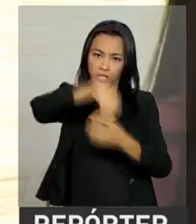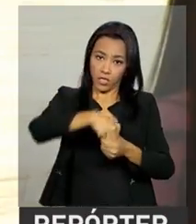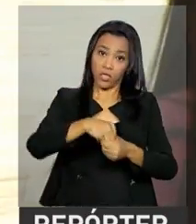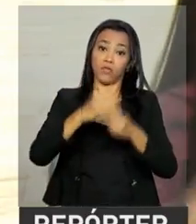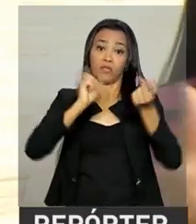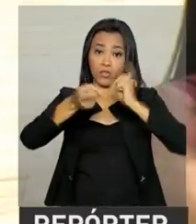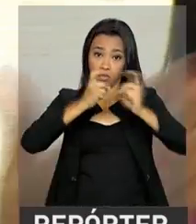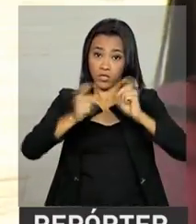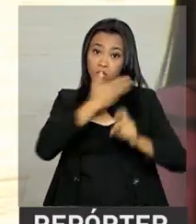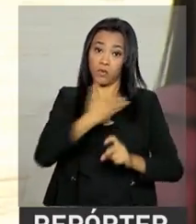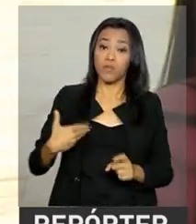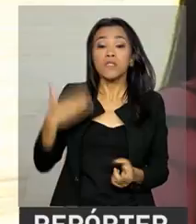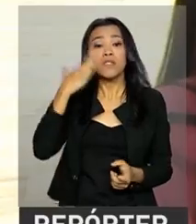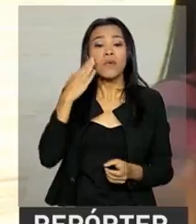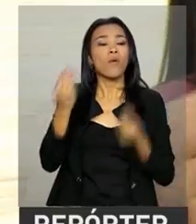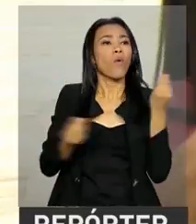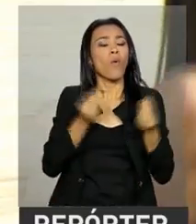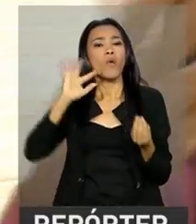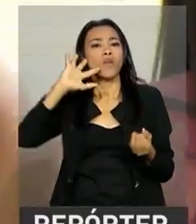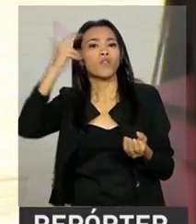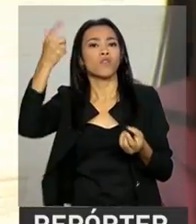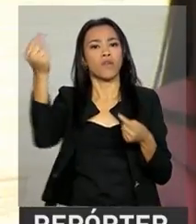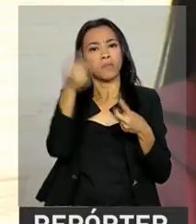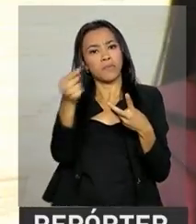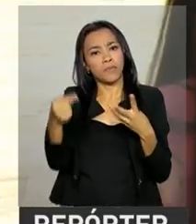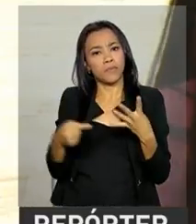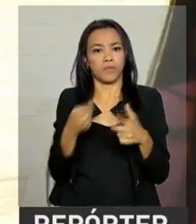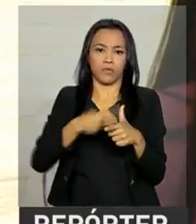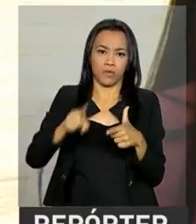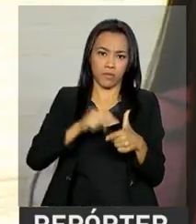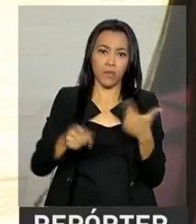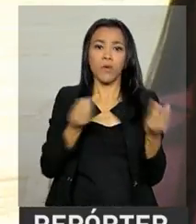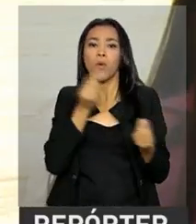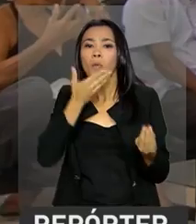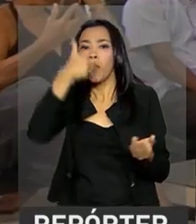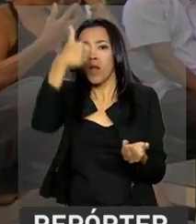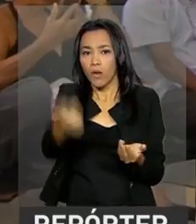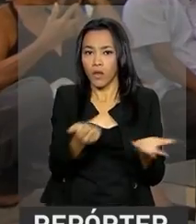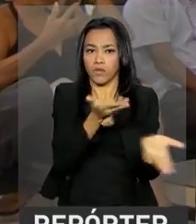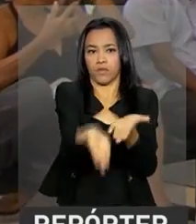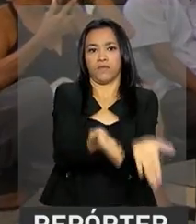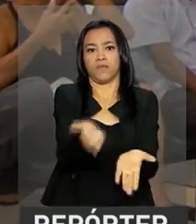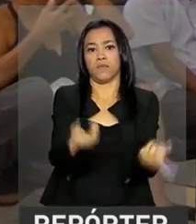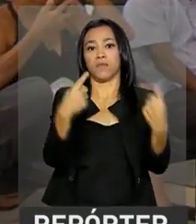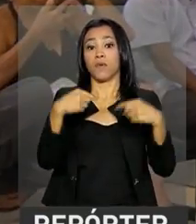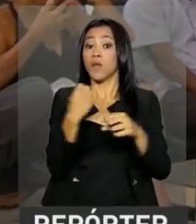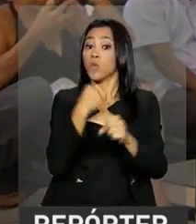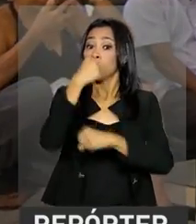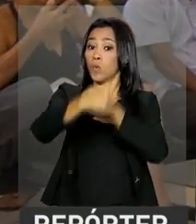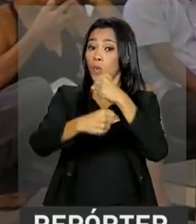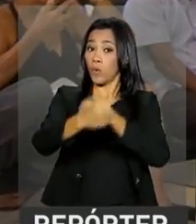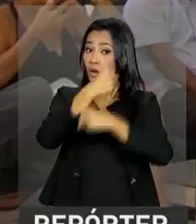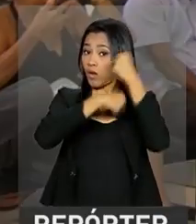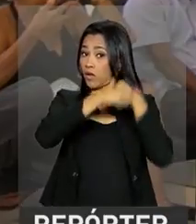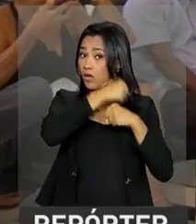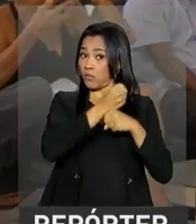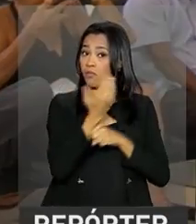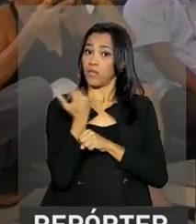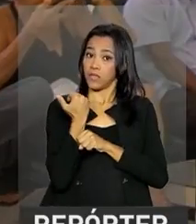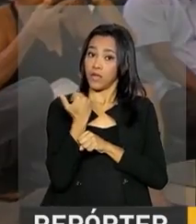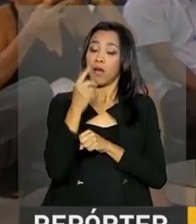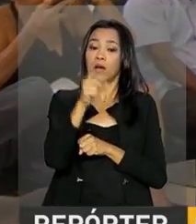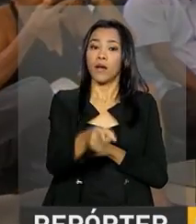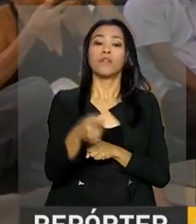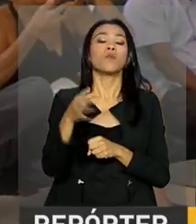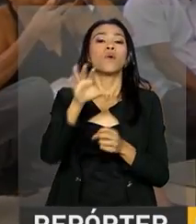qualificada em que fazer e em que se ter as ações de melhoria no ano passado a ouvidoria Geral do departamento